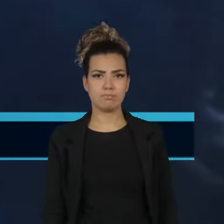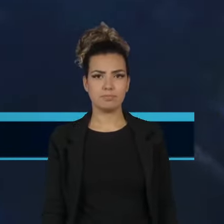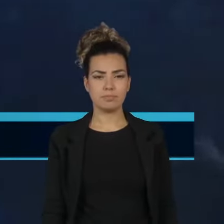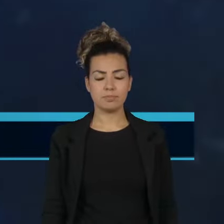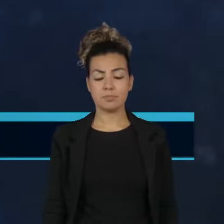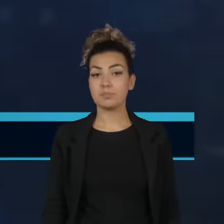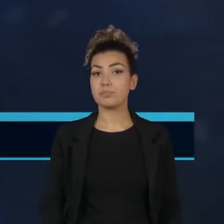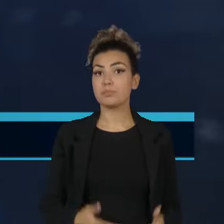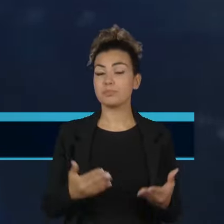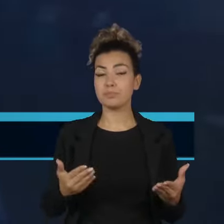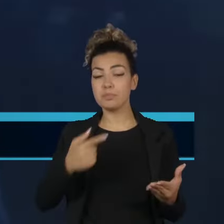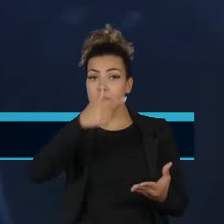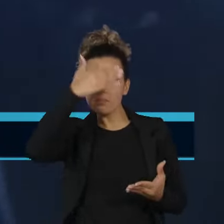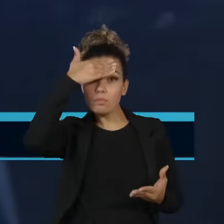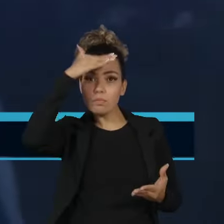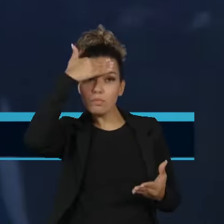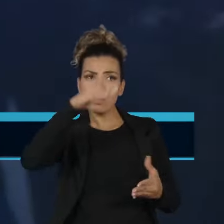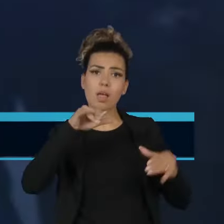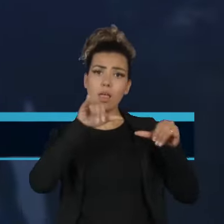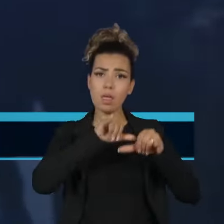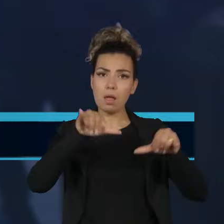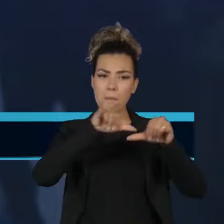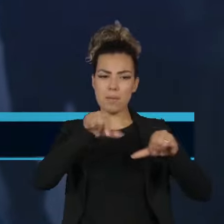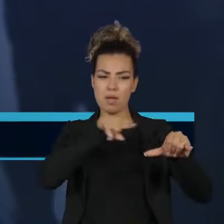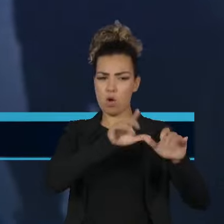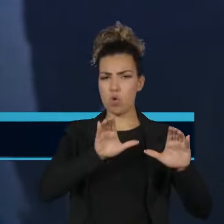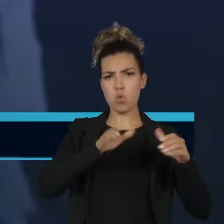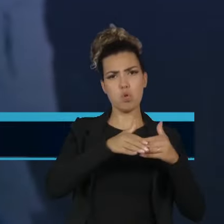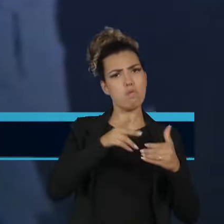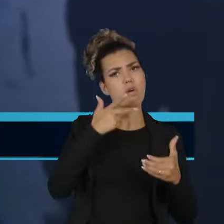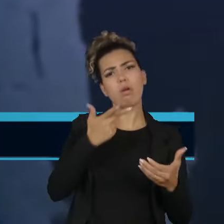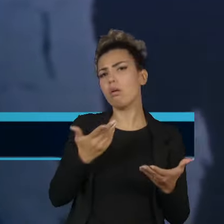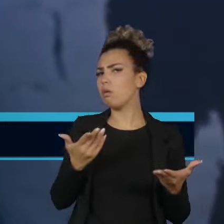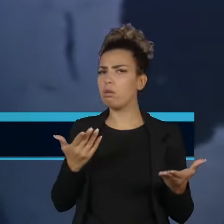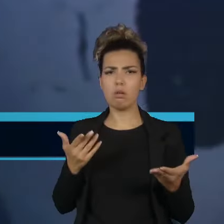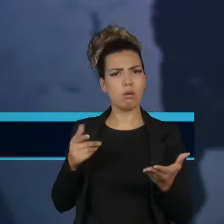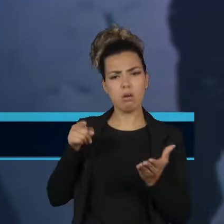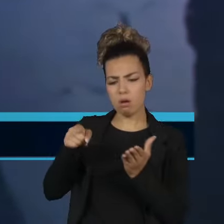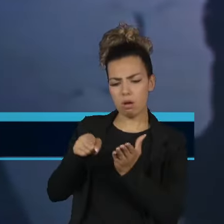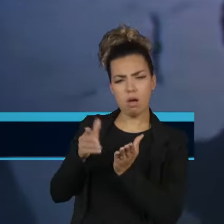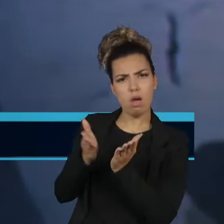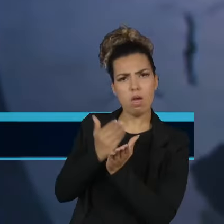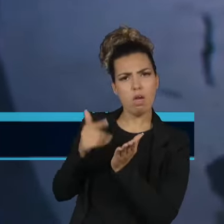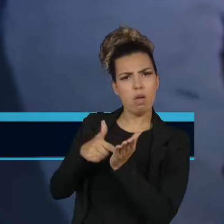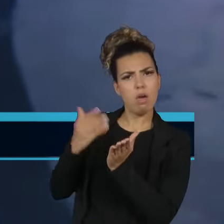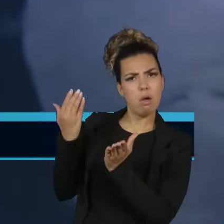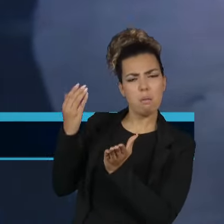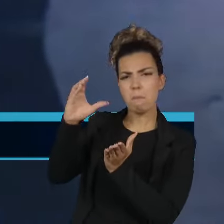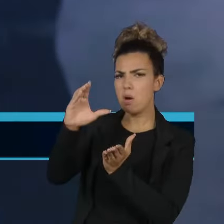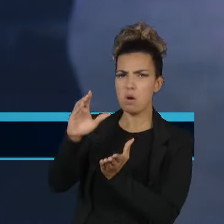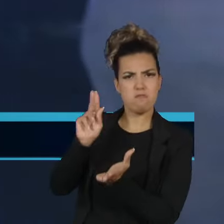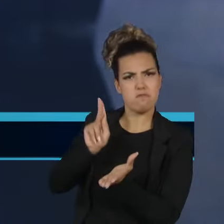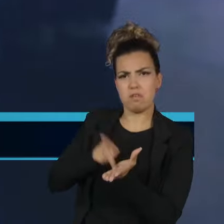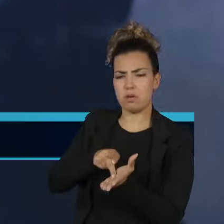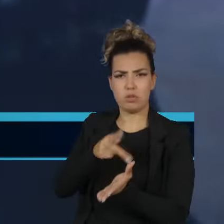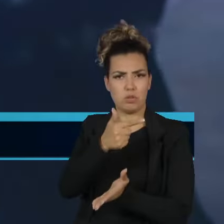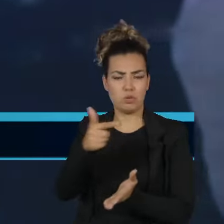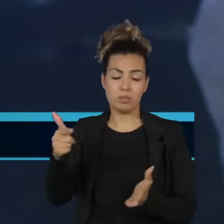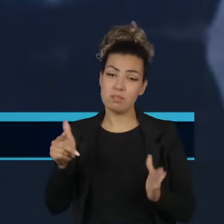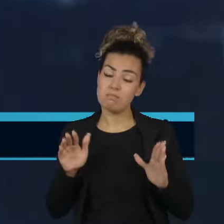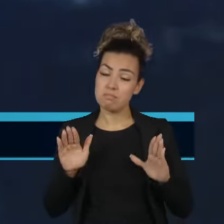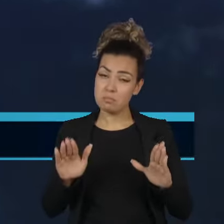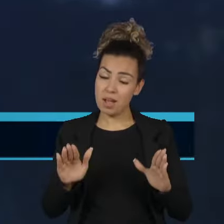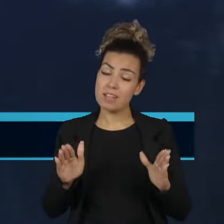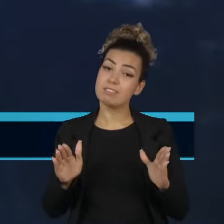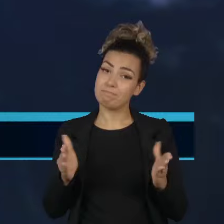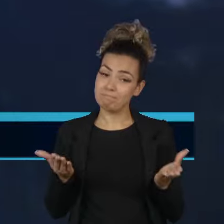A campanha de Donald Trump negou este episódio publicado pela revista, mas o caso deixa claro que nesta etapa da campanha, Trump terá